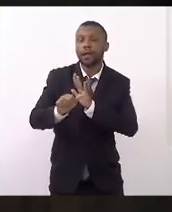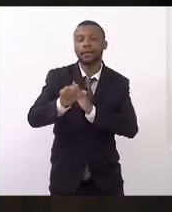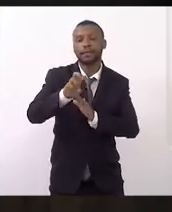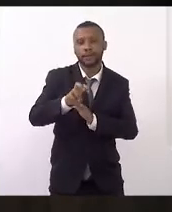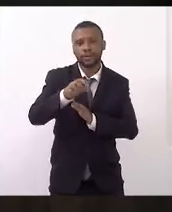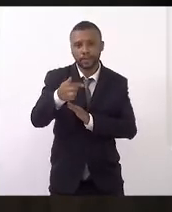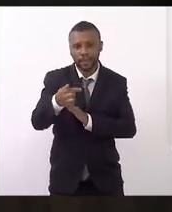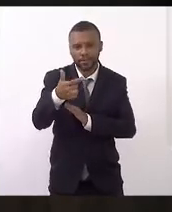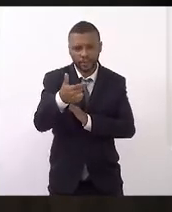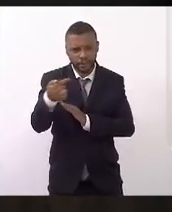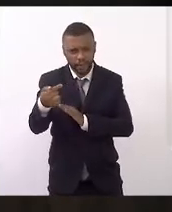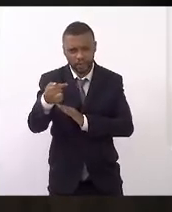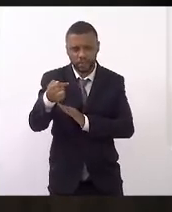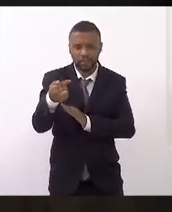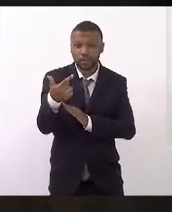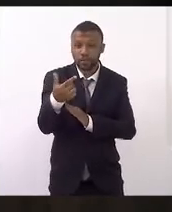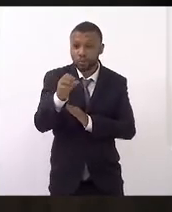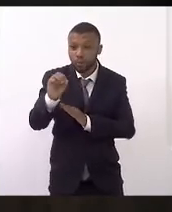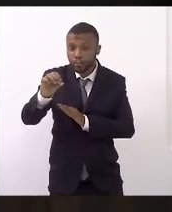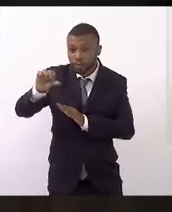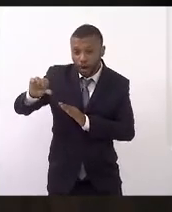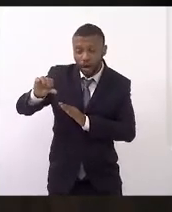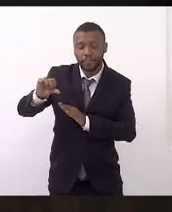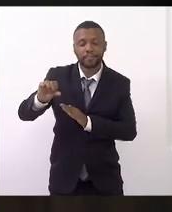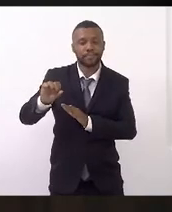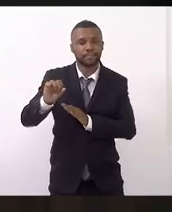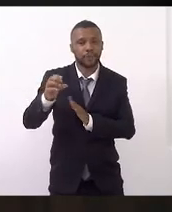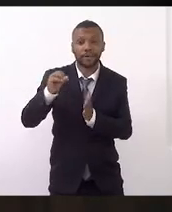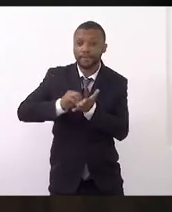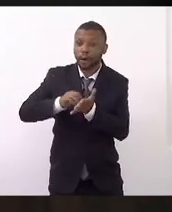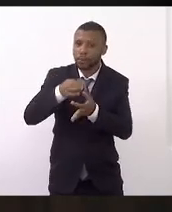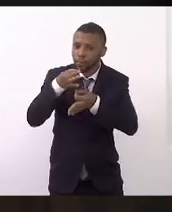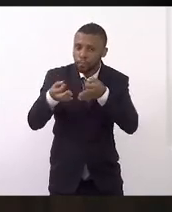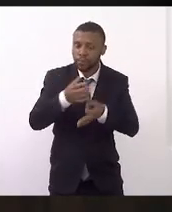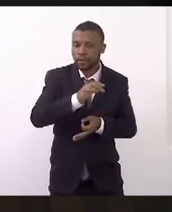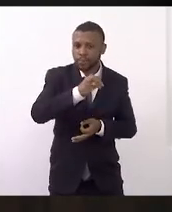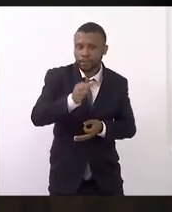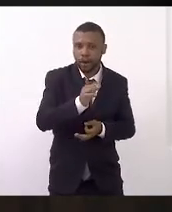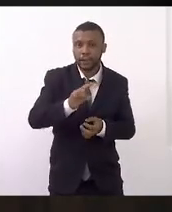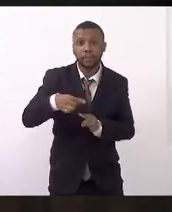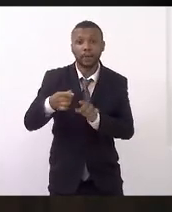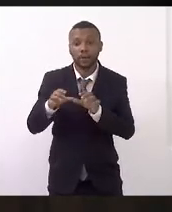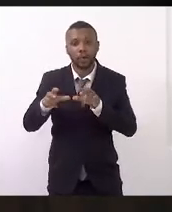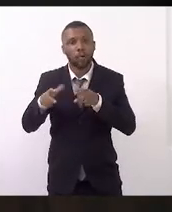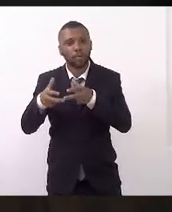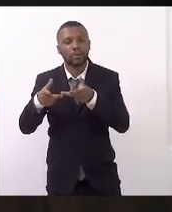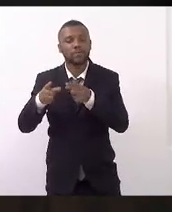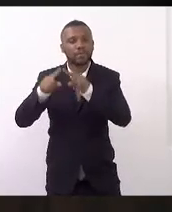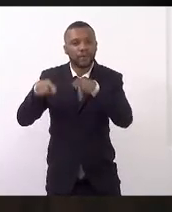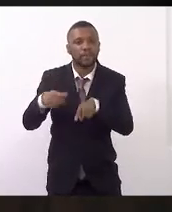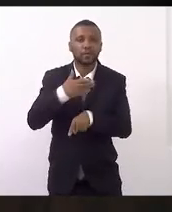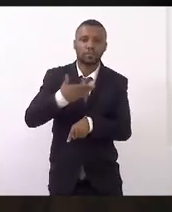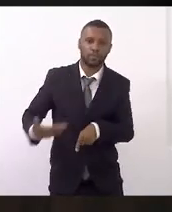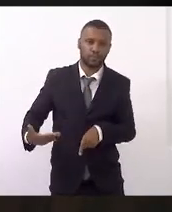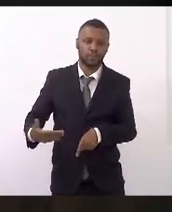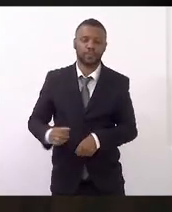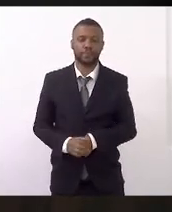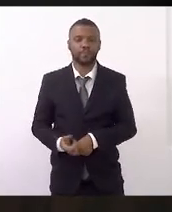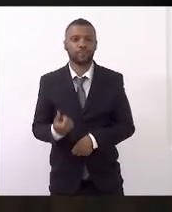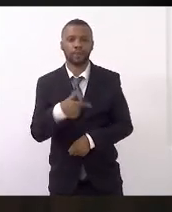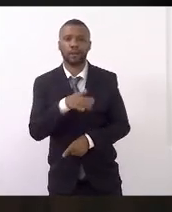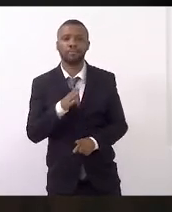de abril de 2009 da outras providências, pendente de pareceres das comissões de Constituição, Justiça e Servidores Públicos. Pela Comissão